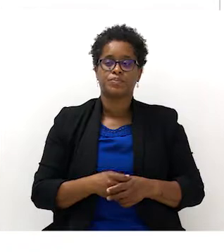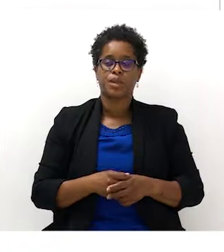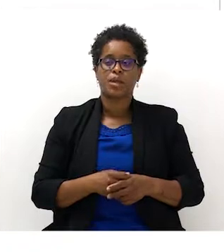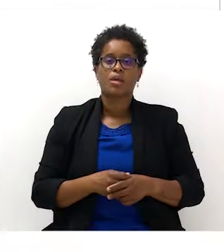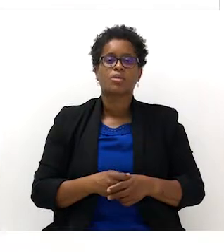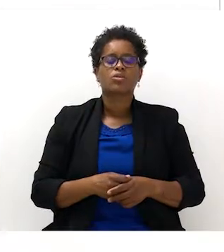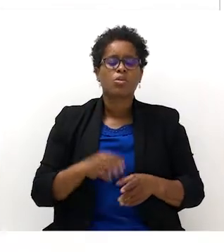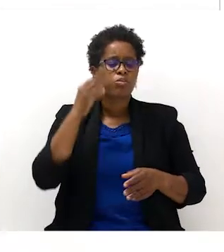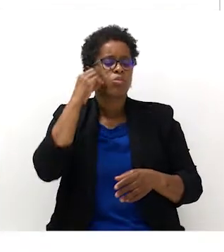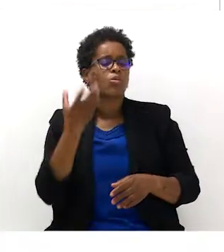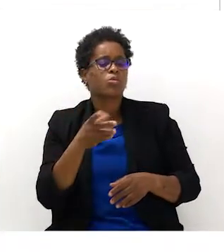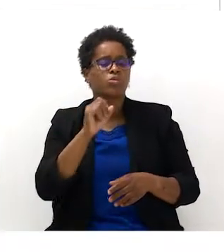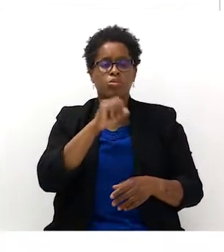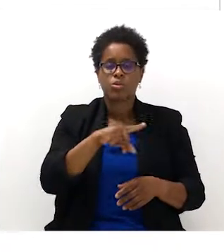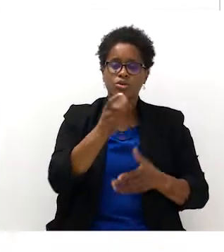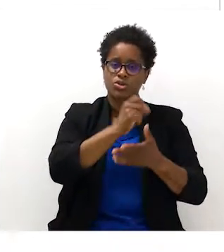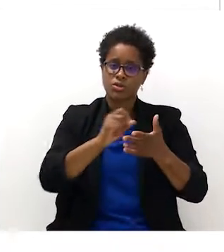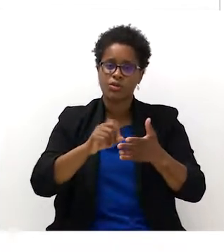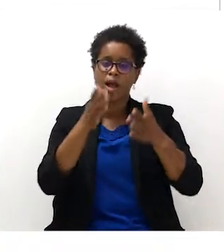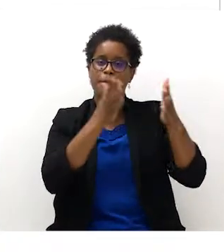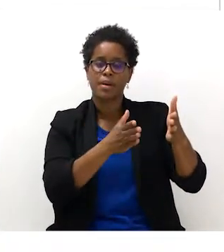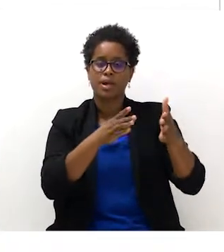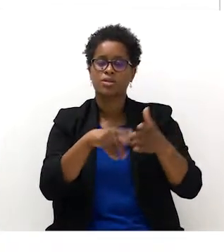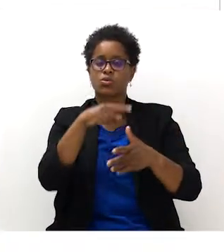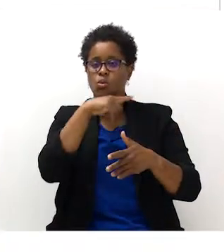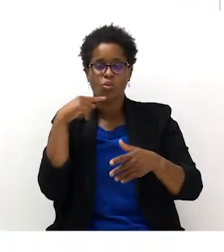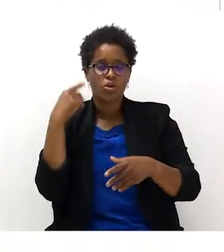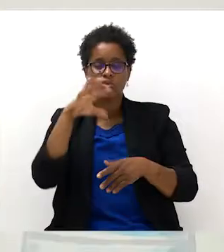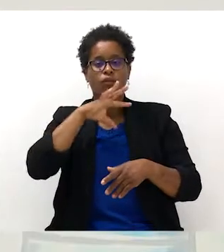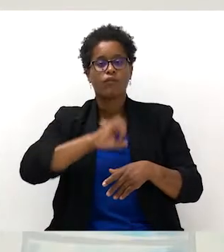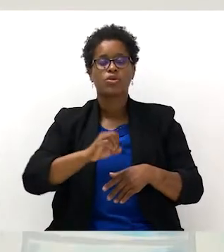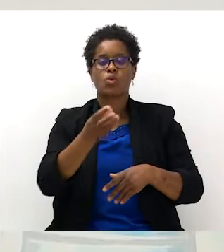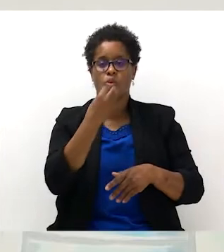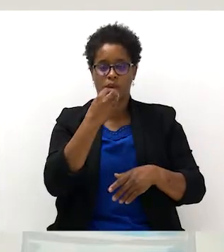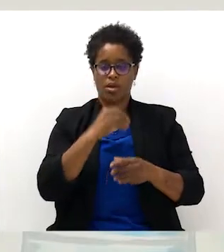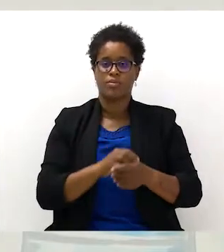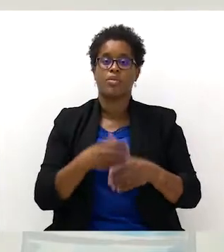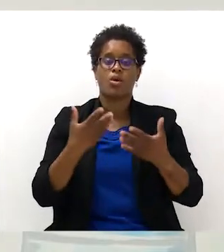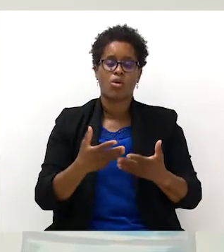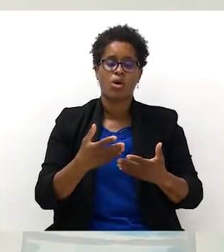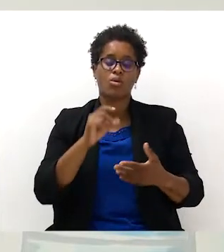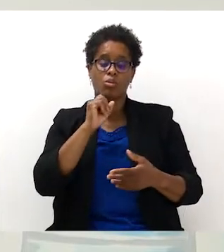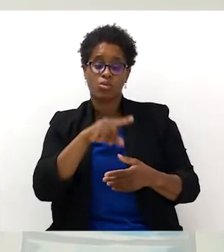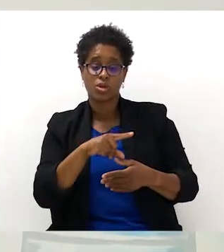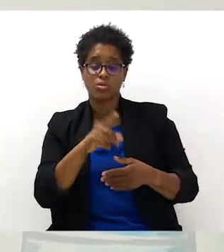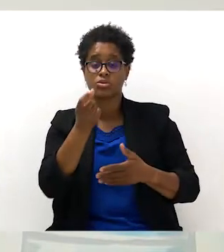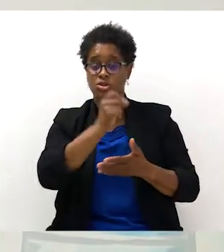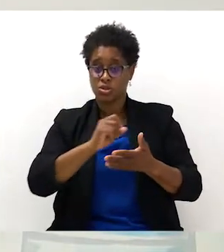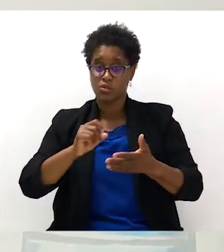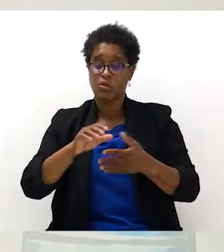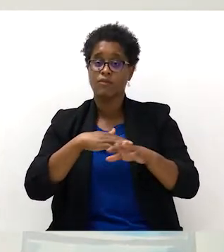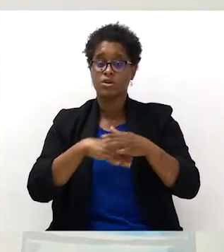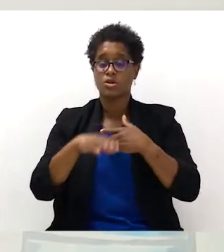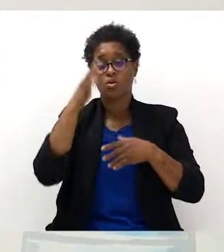Como podemos representar a parte do bolo que os filhos comeram? Agora podemos representar